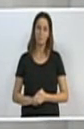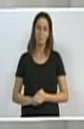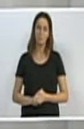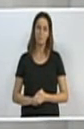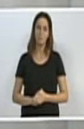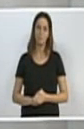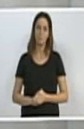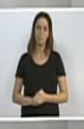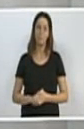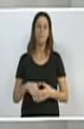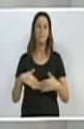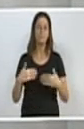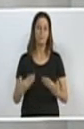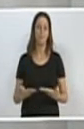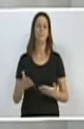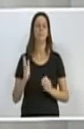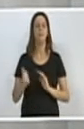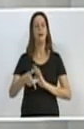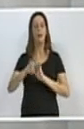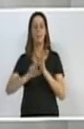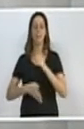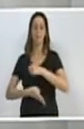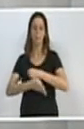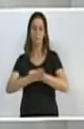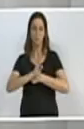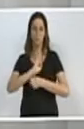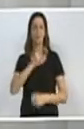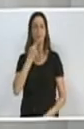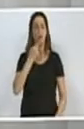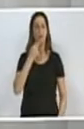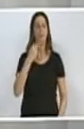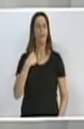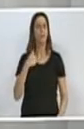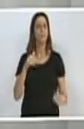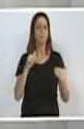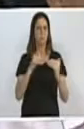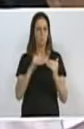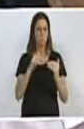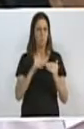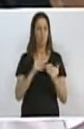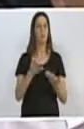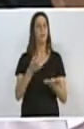Na linha do vereador Zeca Bombeiro, eu queria também aqui